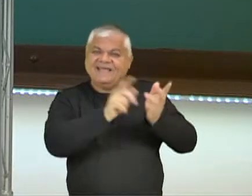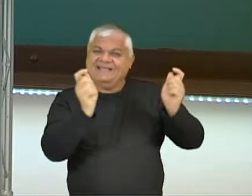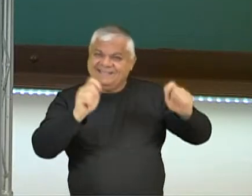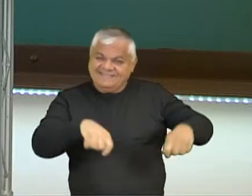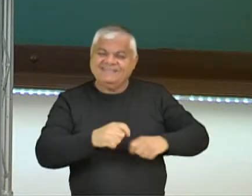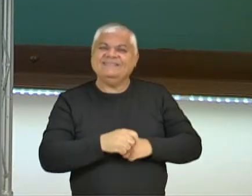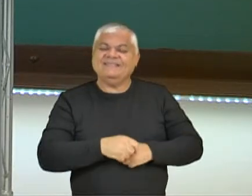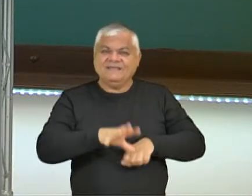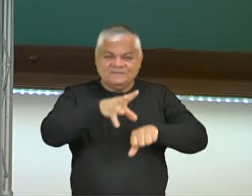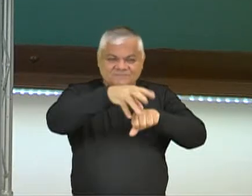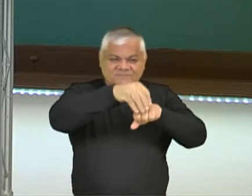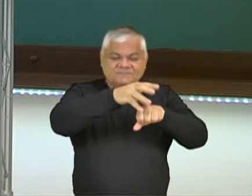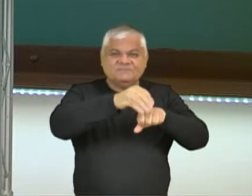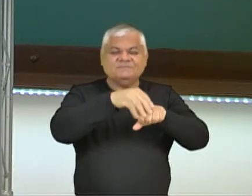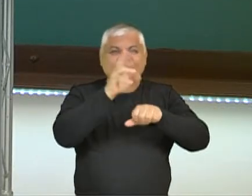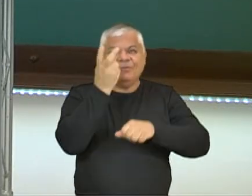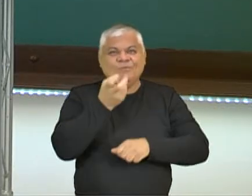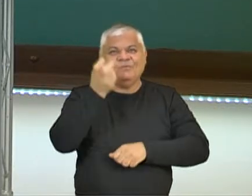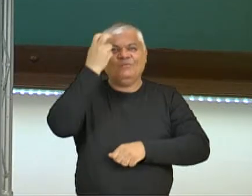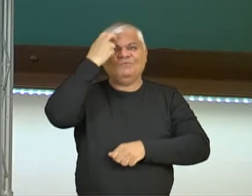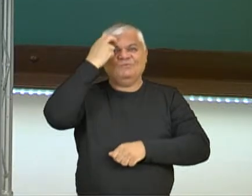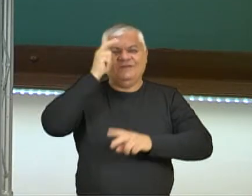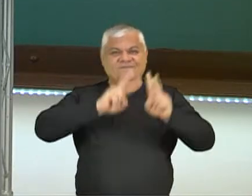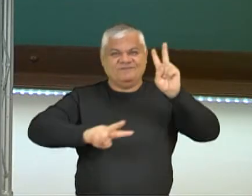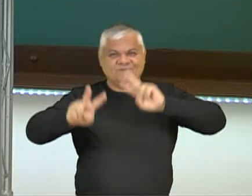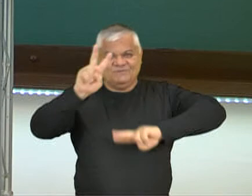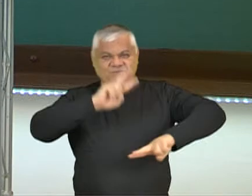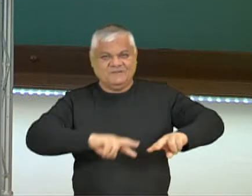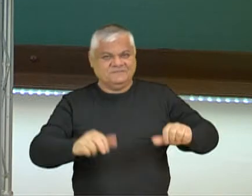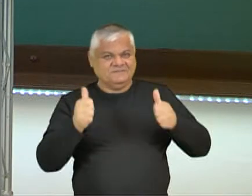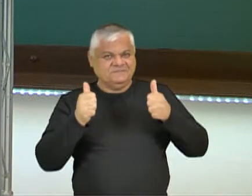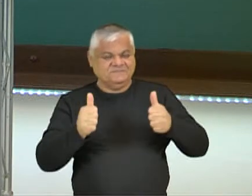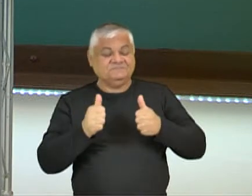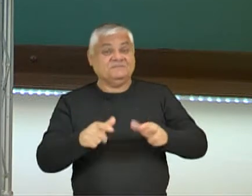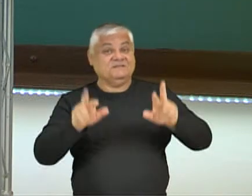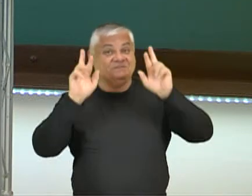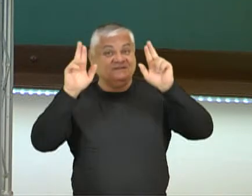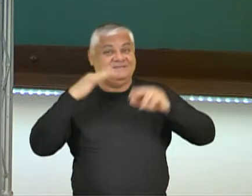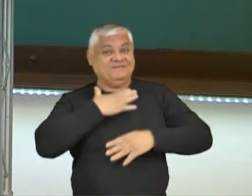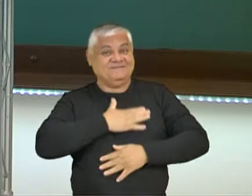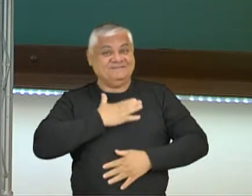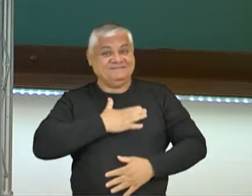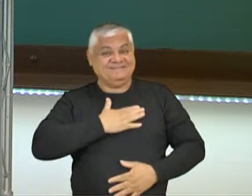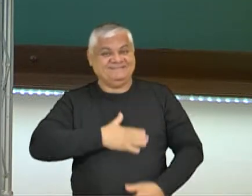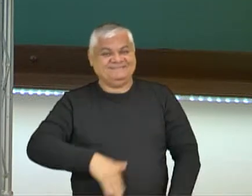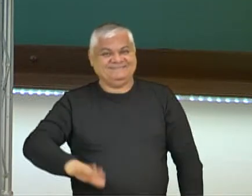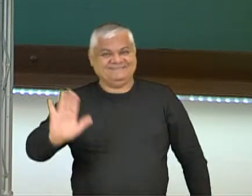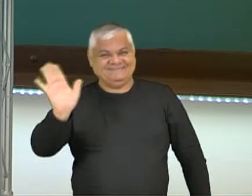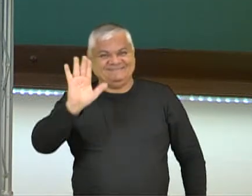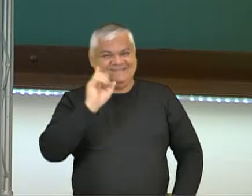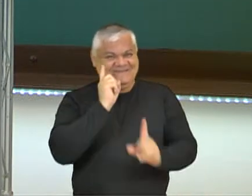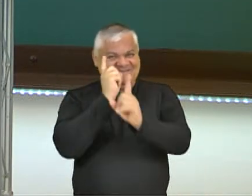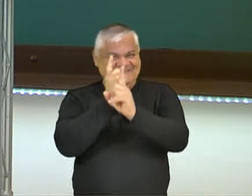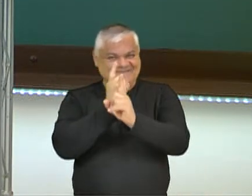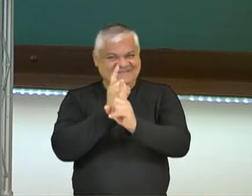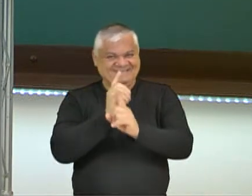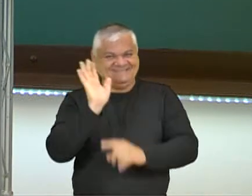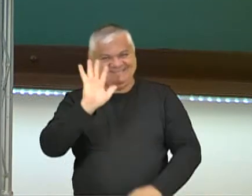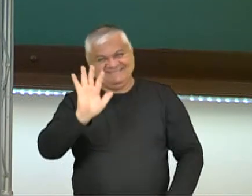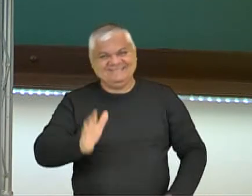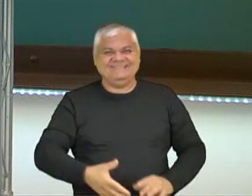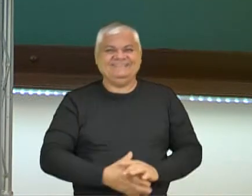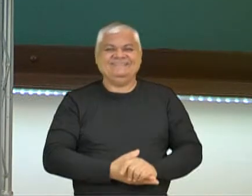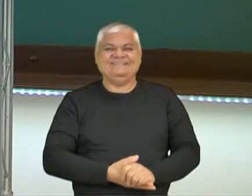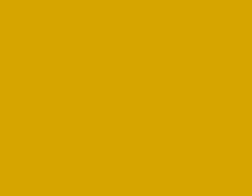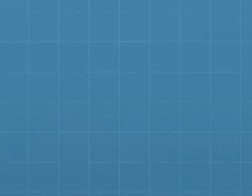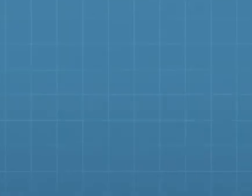e adquirir um pouco mais de cultura virtualmente, tá bom? Espero que vocês tenham gostado e te encontro na próxima aula. Até mais!